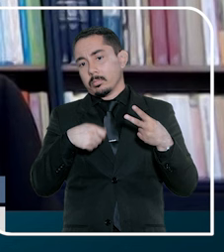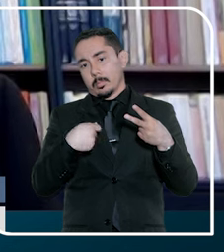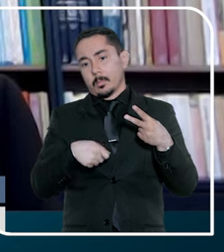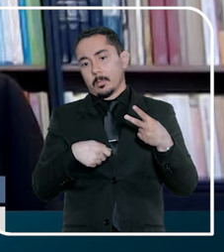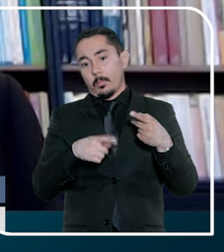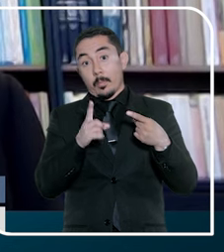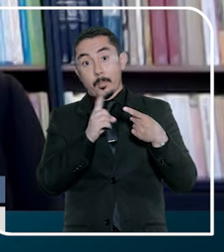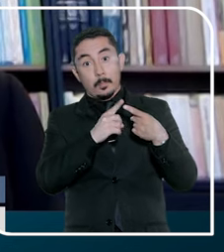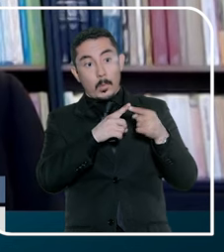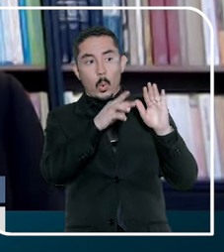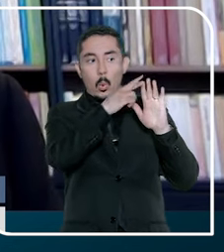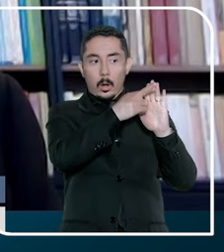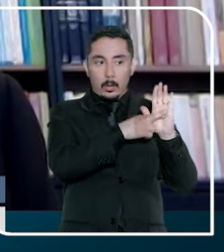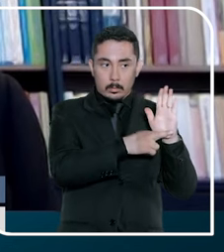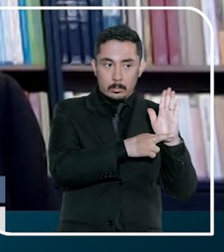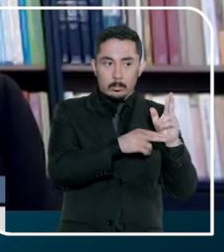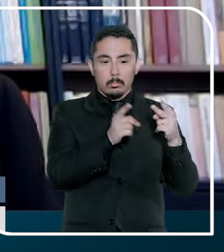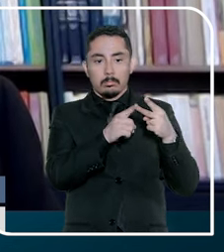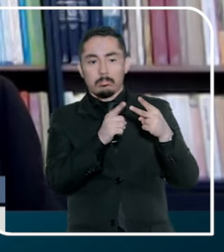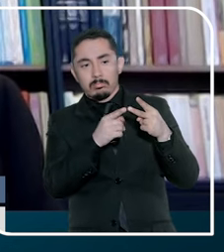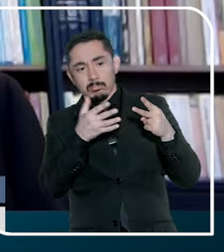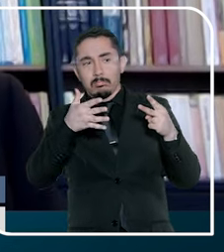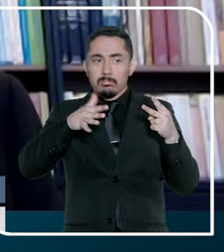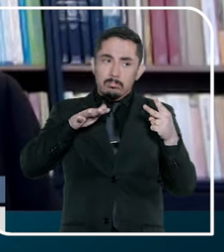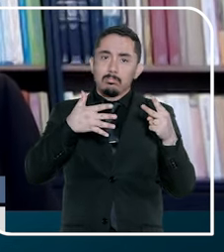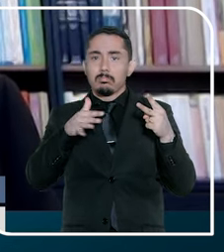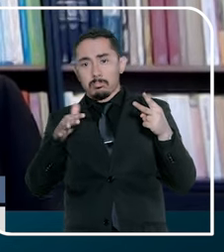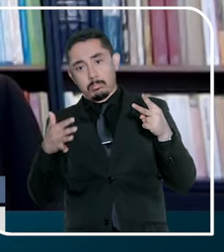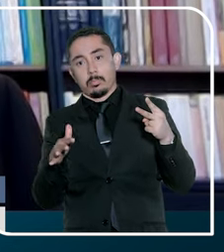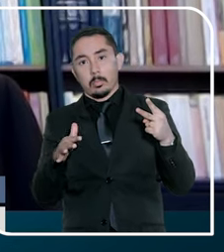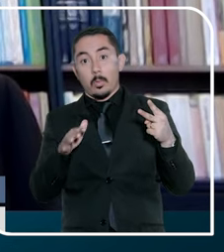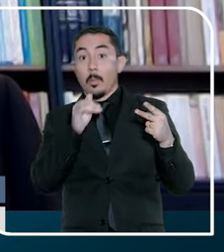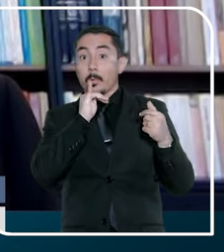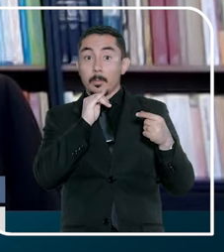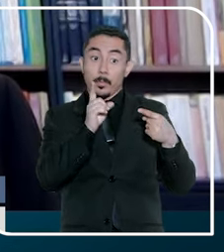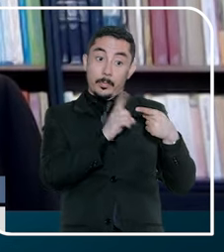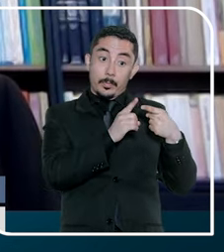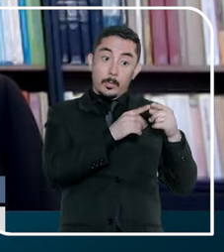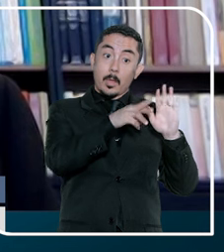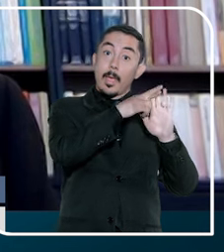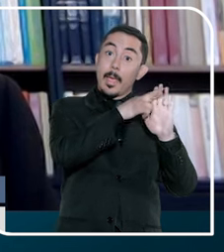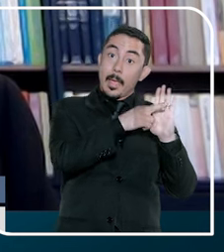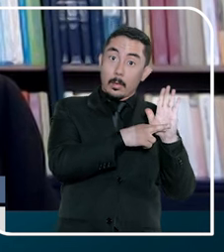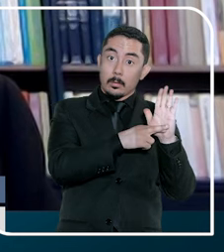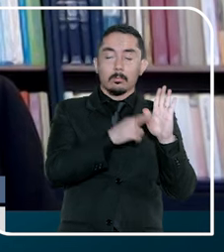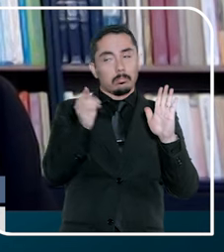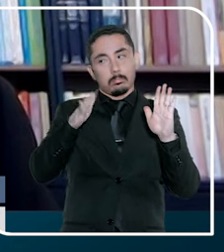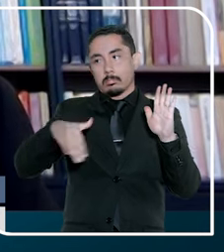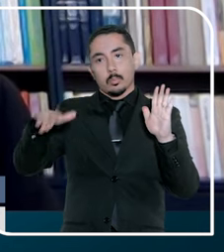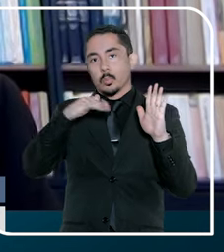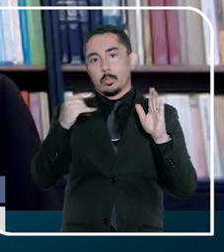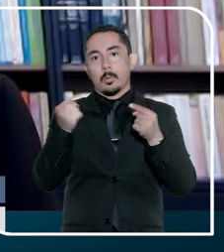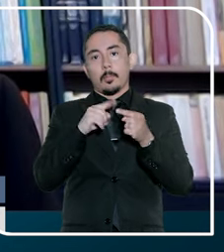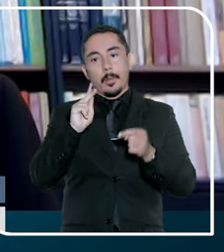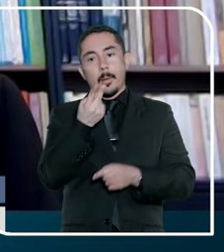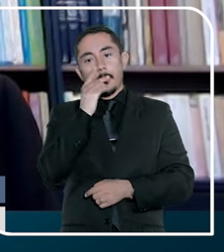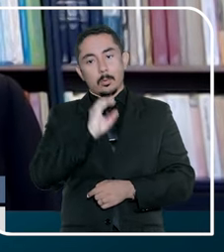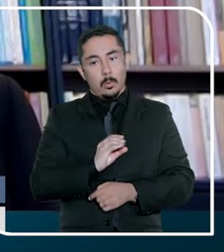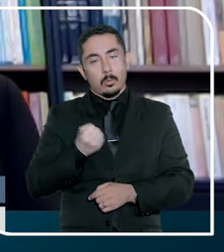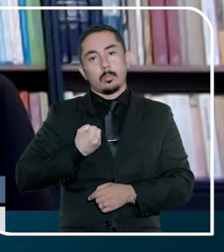exceções e A Regra geral está definida até no abios corpos número 155